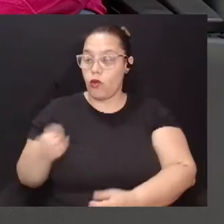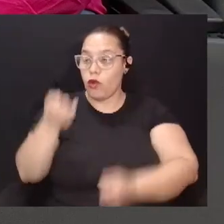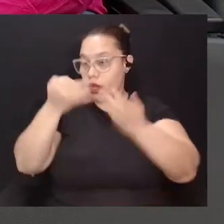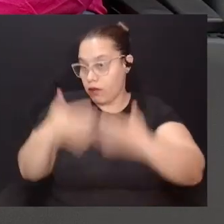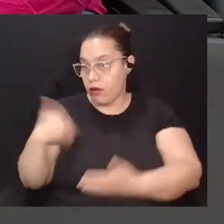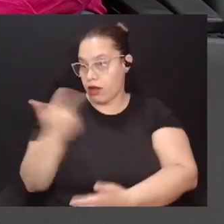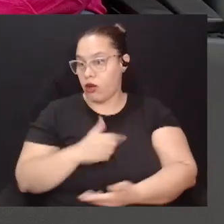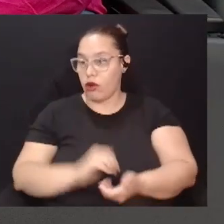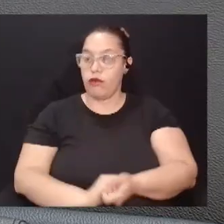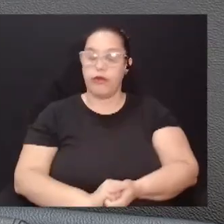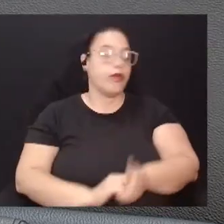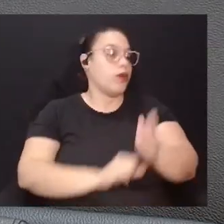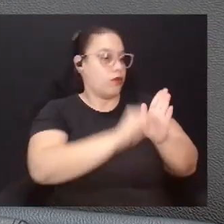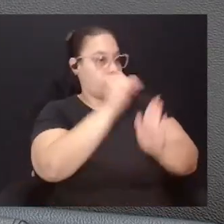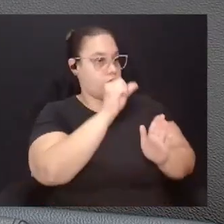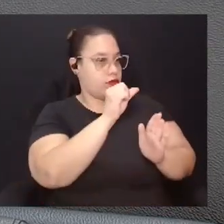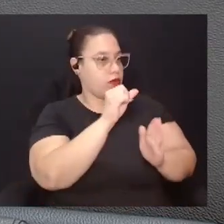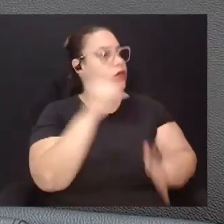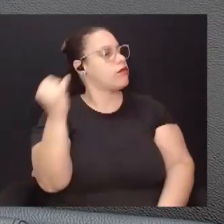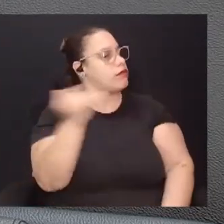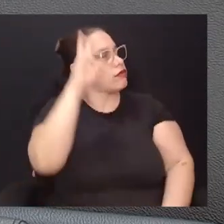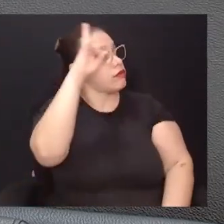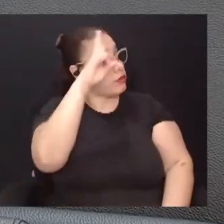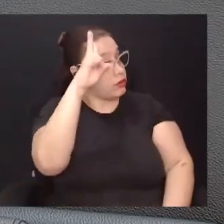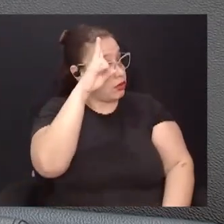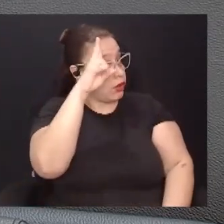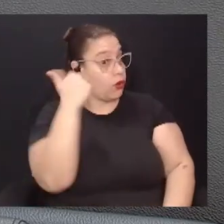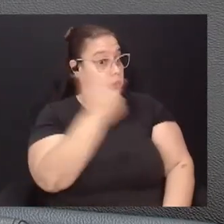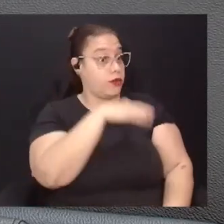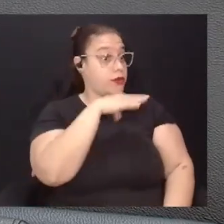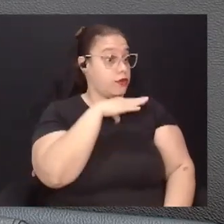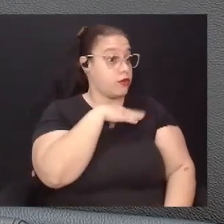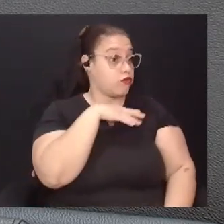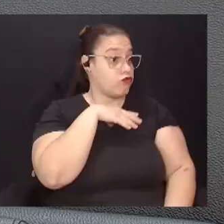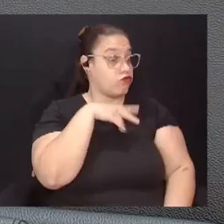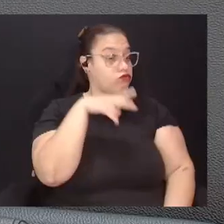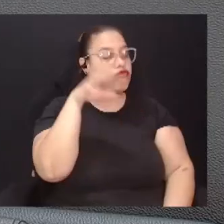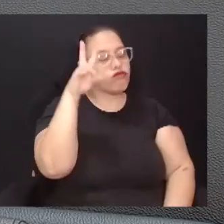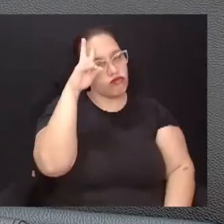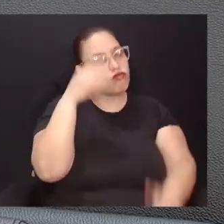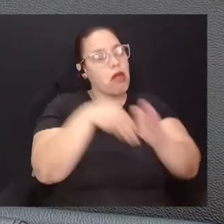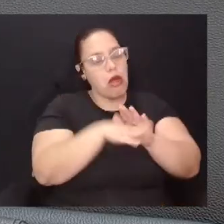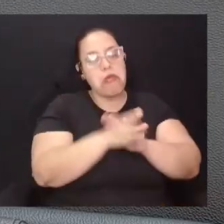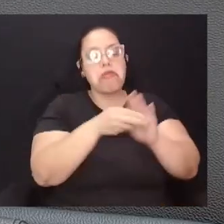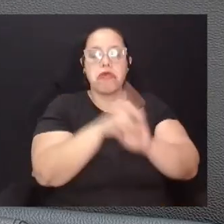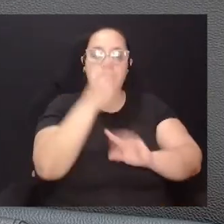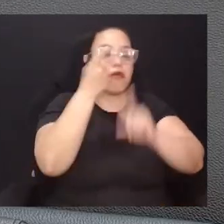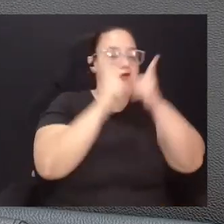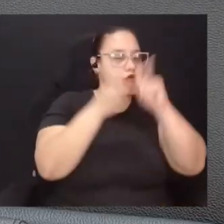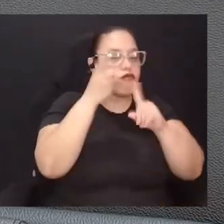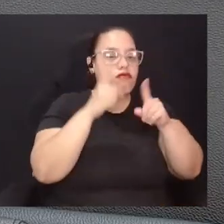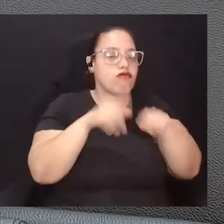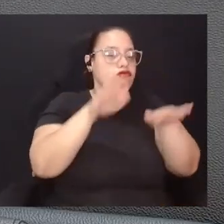Campinas. Fala um pouquinho sobre eles. Primeiro, acho que é super importante lembrar que a nossa cidade tem uma tradição carnavalesca. Então, a gente já